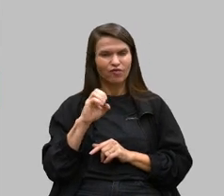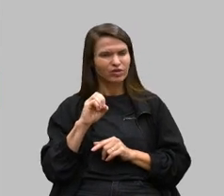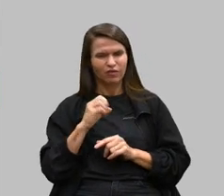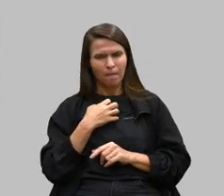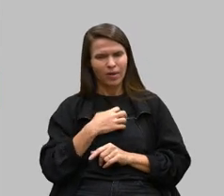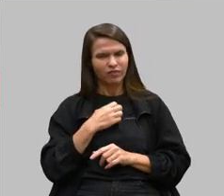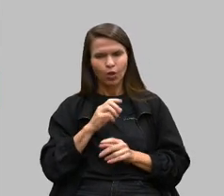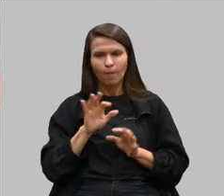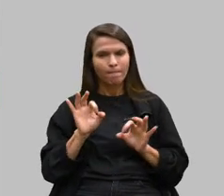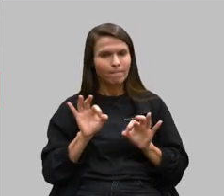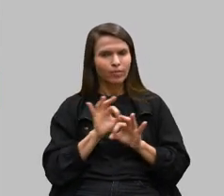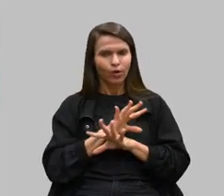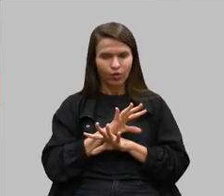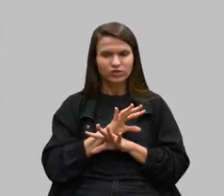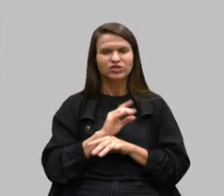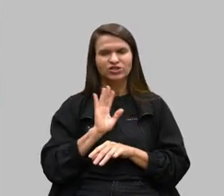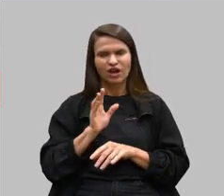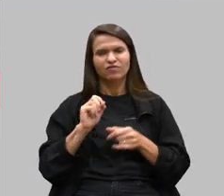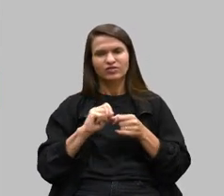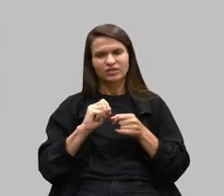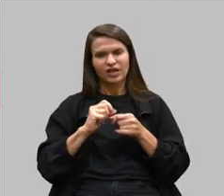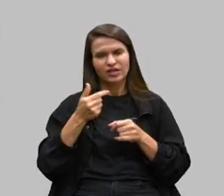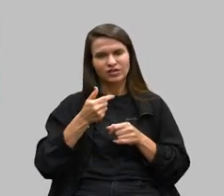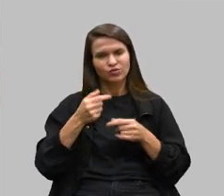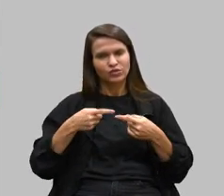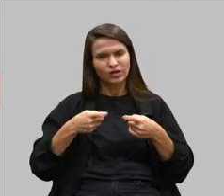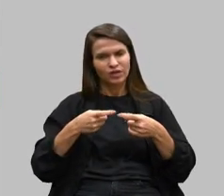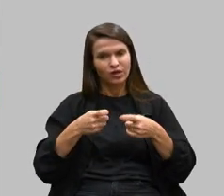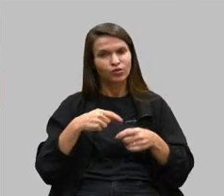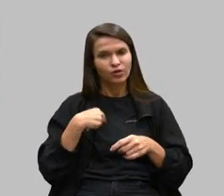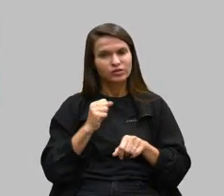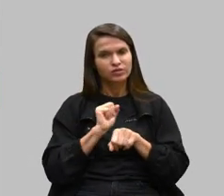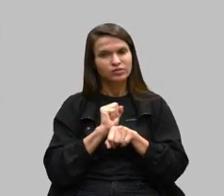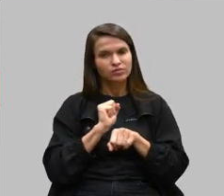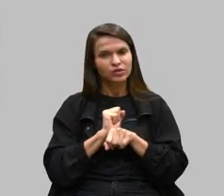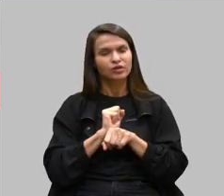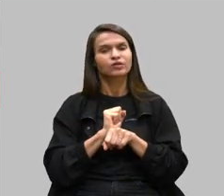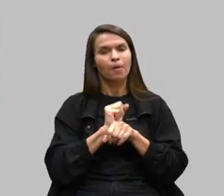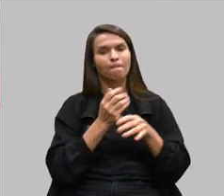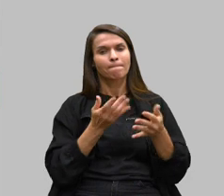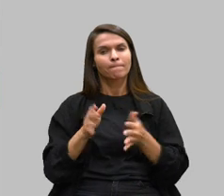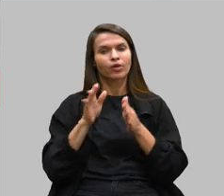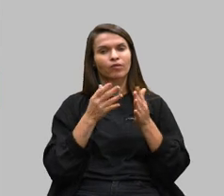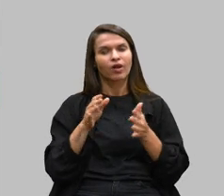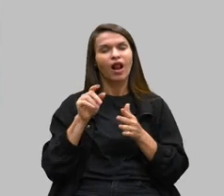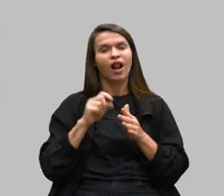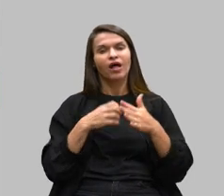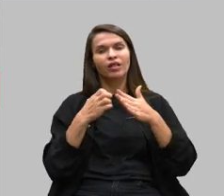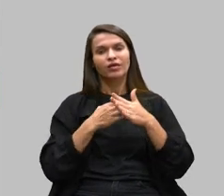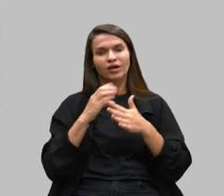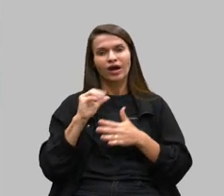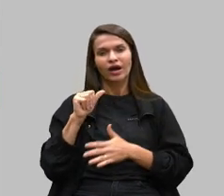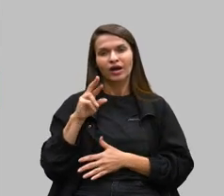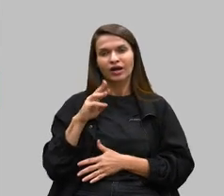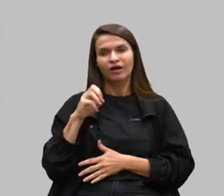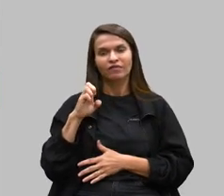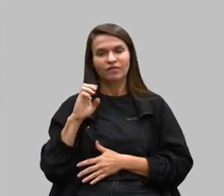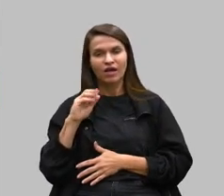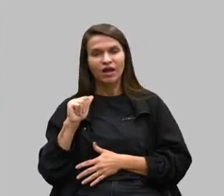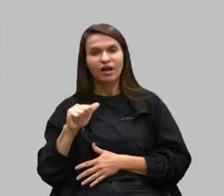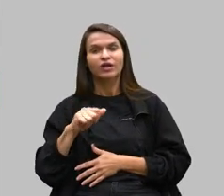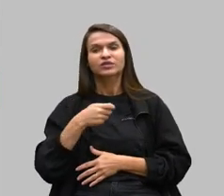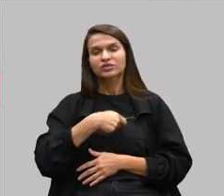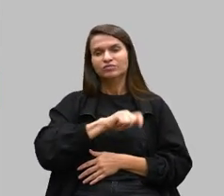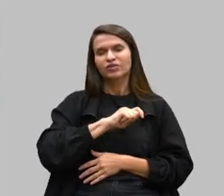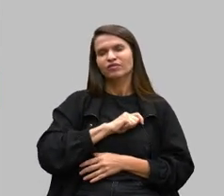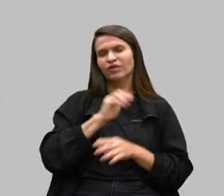Segunda grande Guerra e tá tudo pronto nós estamos esperando chegar a produção lá em Caravelas Espanha fica feliz nosso